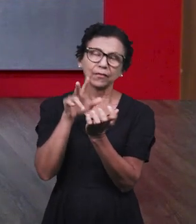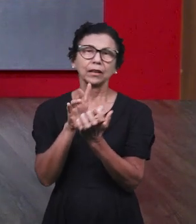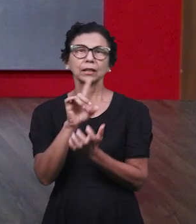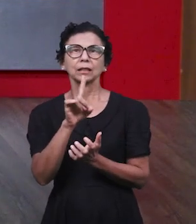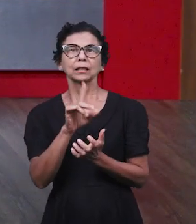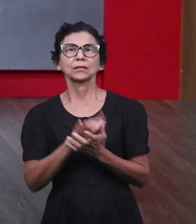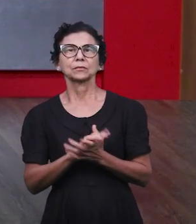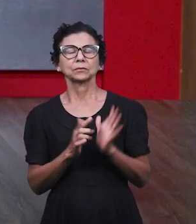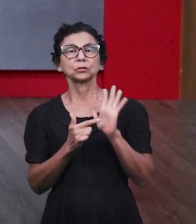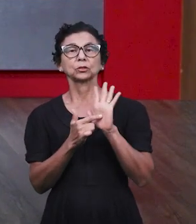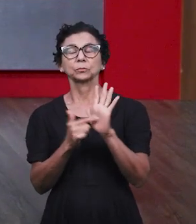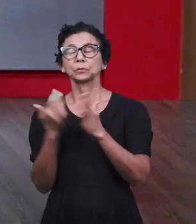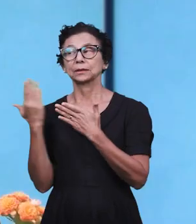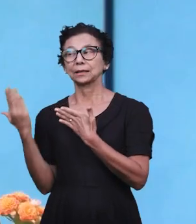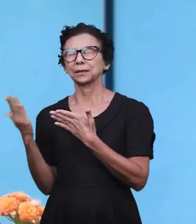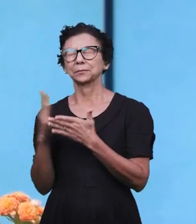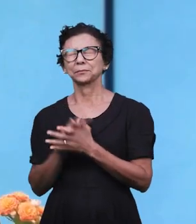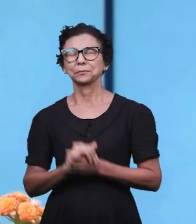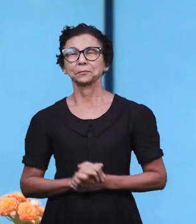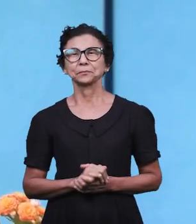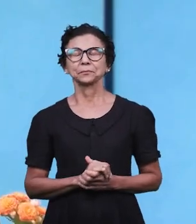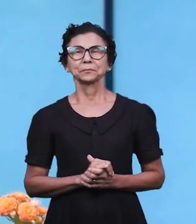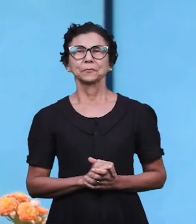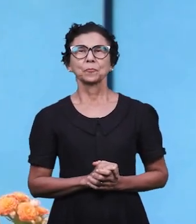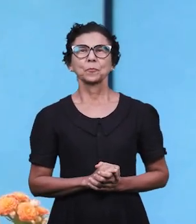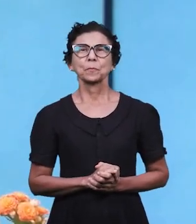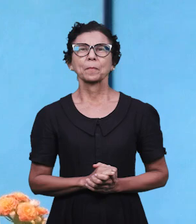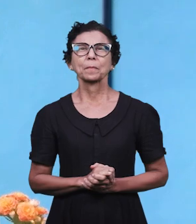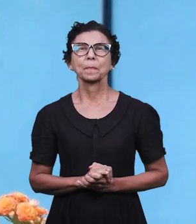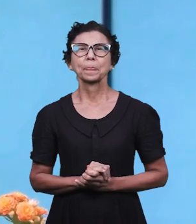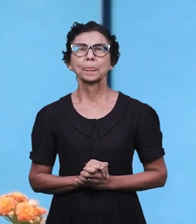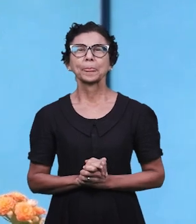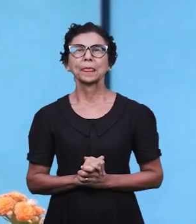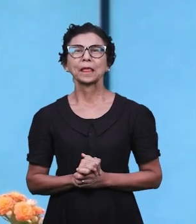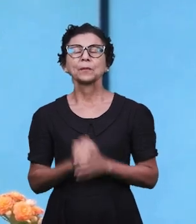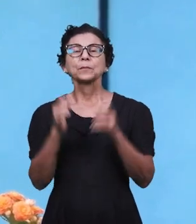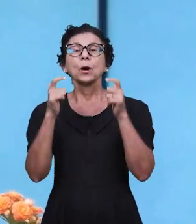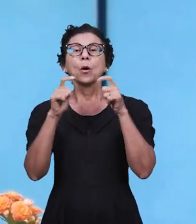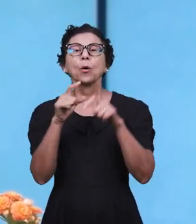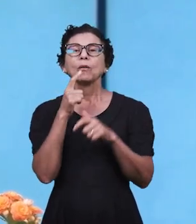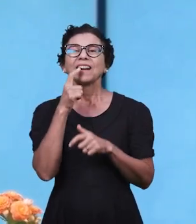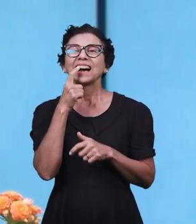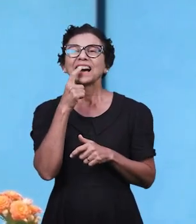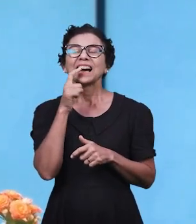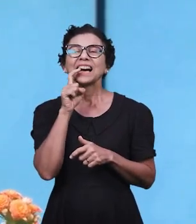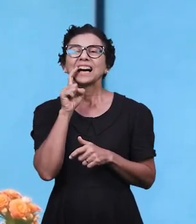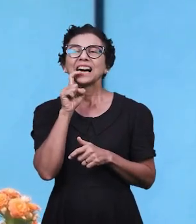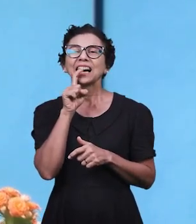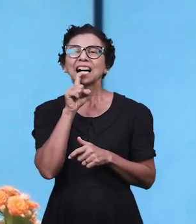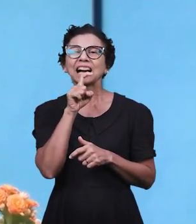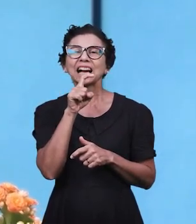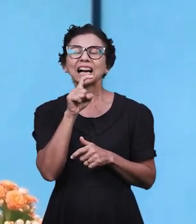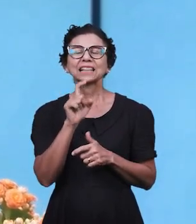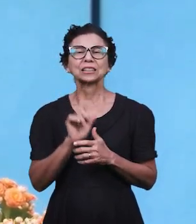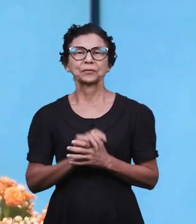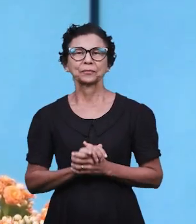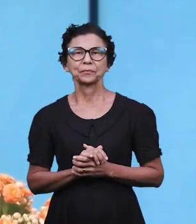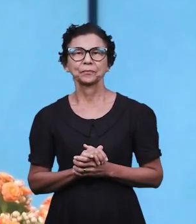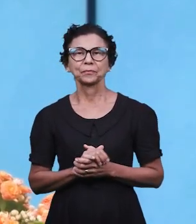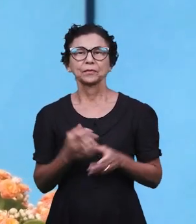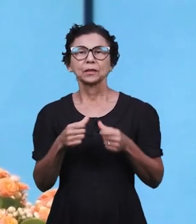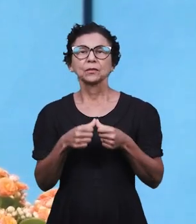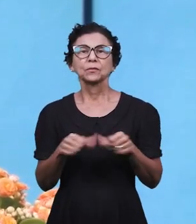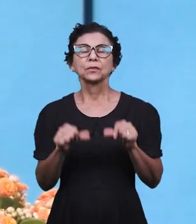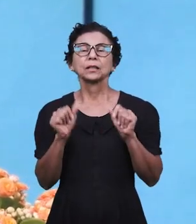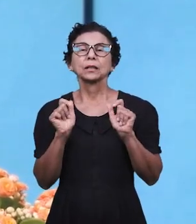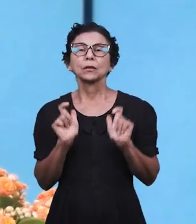aqui no nosso manequim e a gente vai mostrar aqui para vocês bem de pertinho onde a cárie ela pode se instalar. E isso é muito